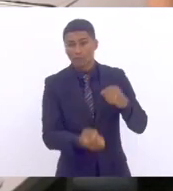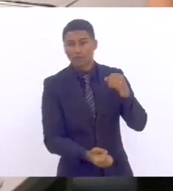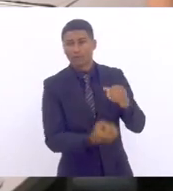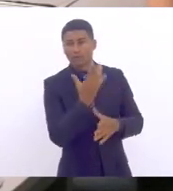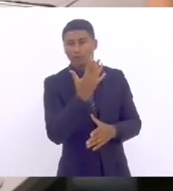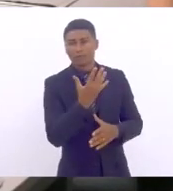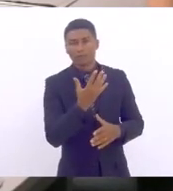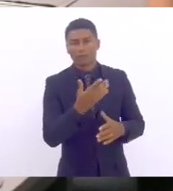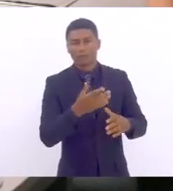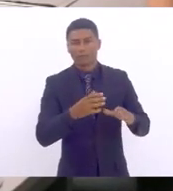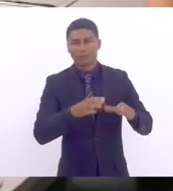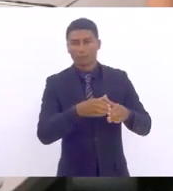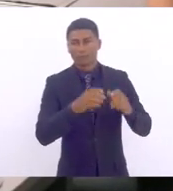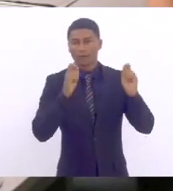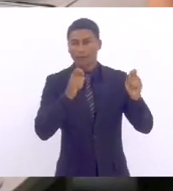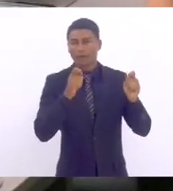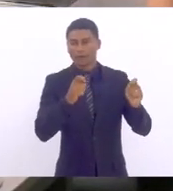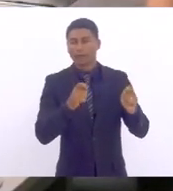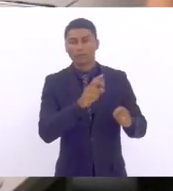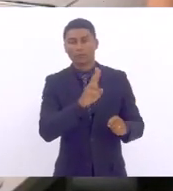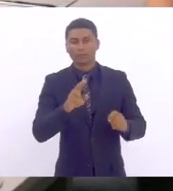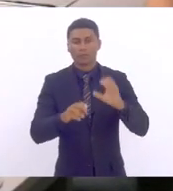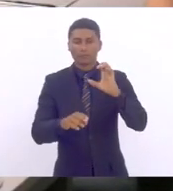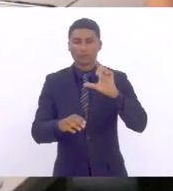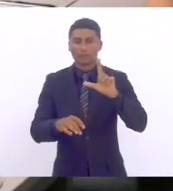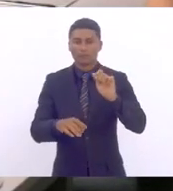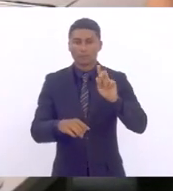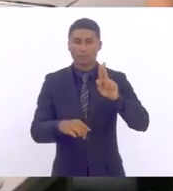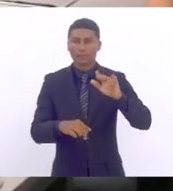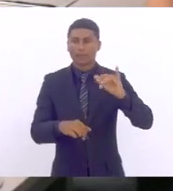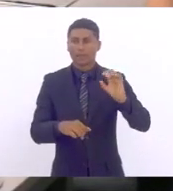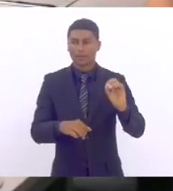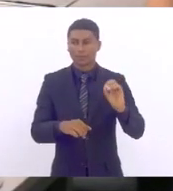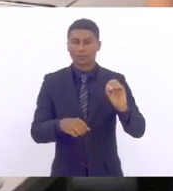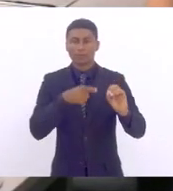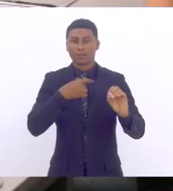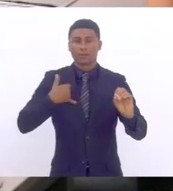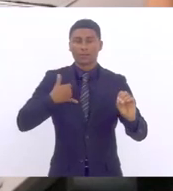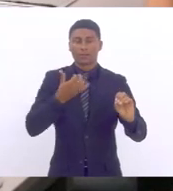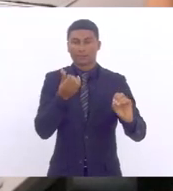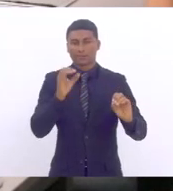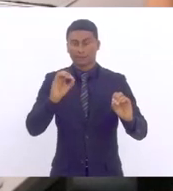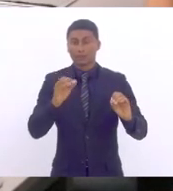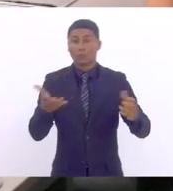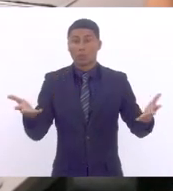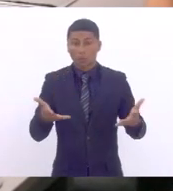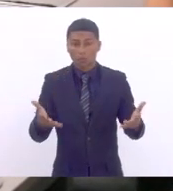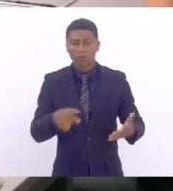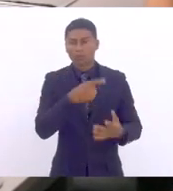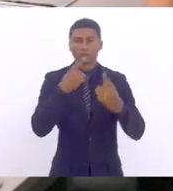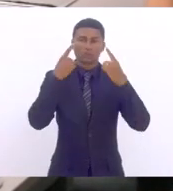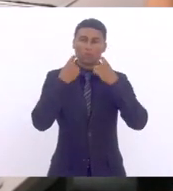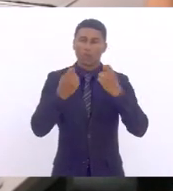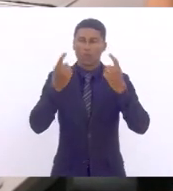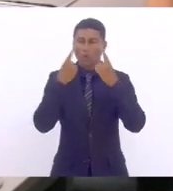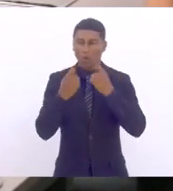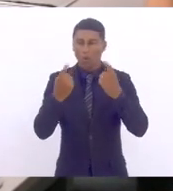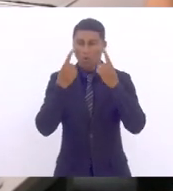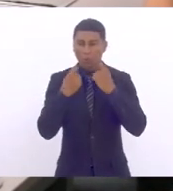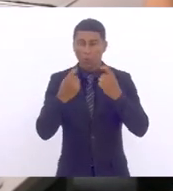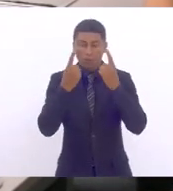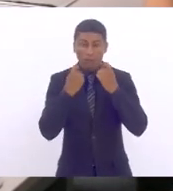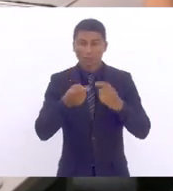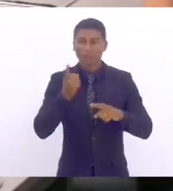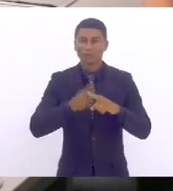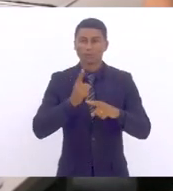Cruz, policial civil. Um homem de 60 anos de idade. Ele hoje chora na arquibancada porque